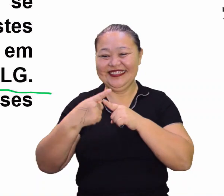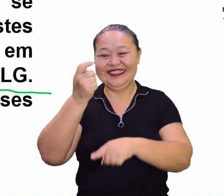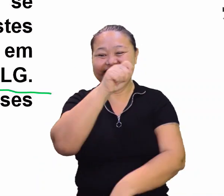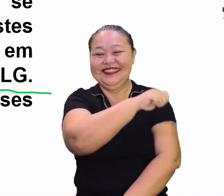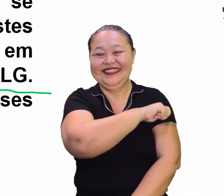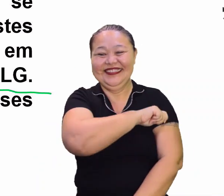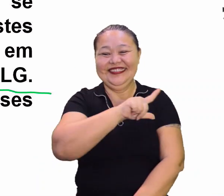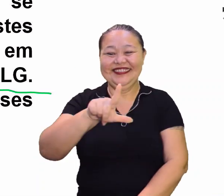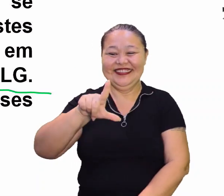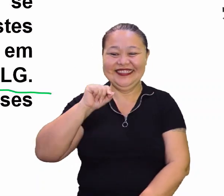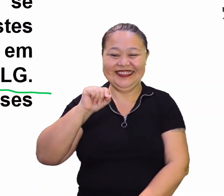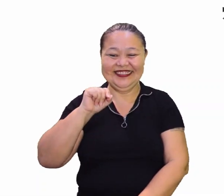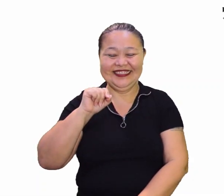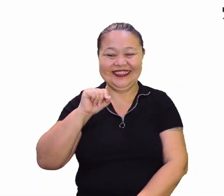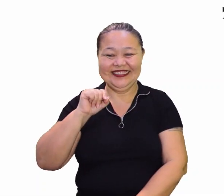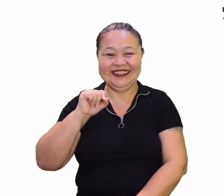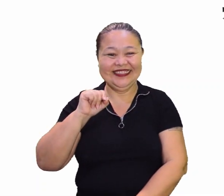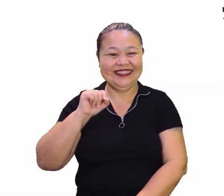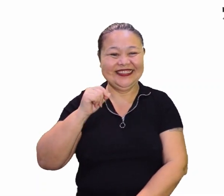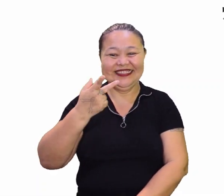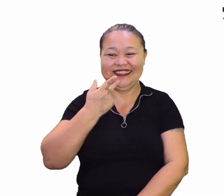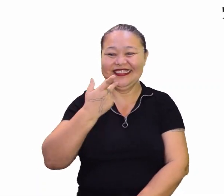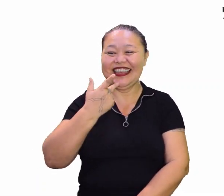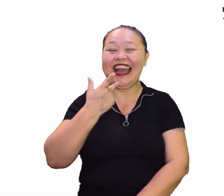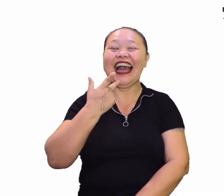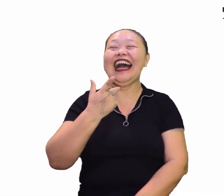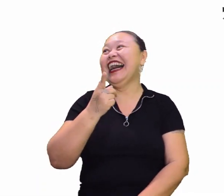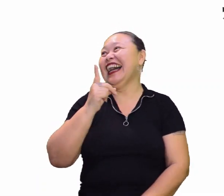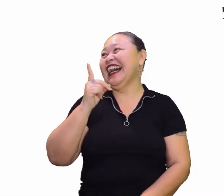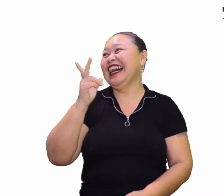já marcou aí, ó. E eu marquei, foi bobeira.